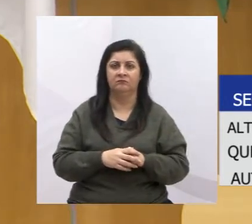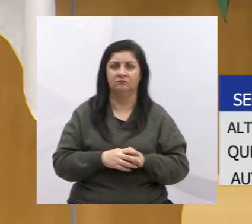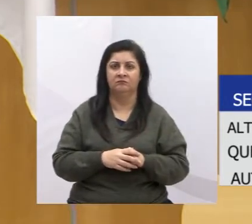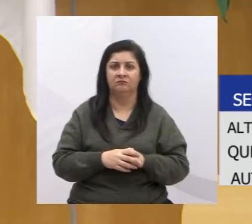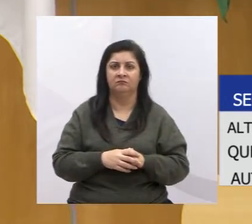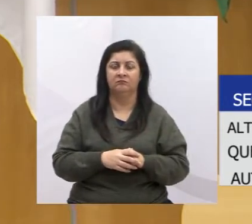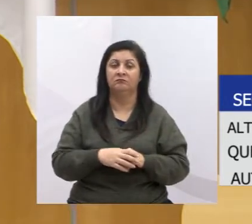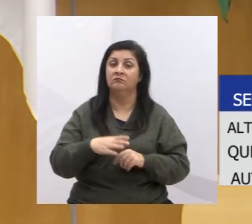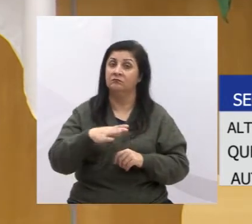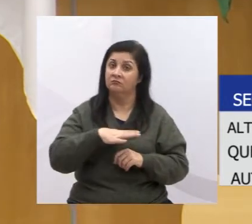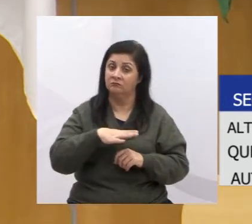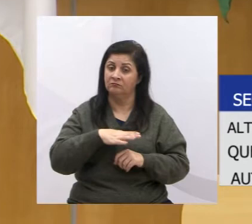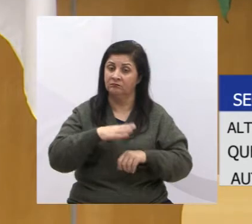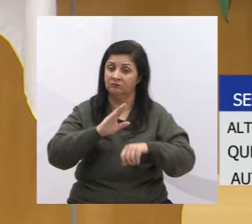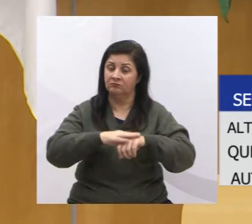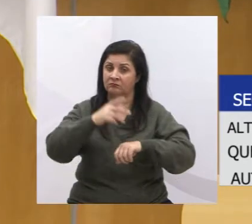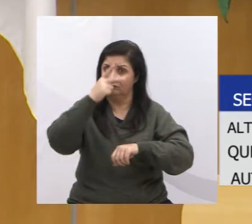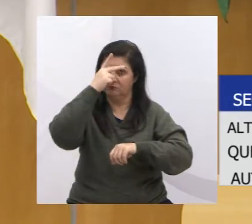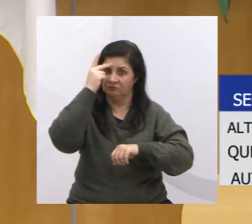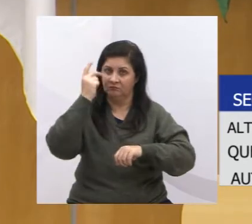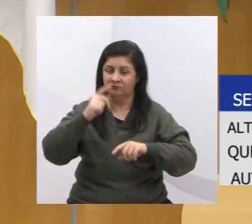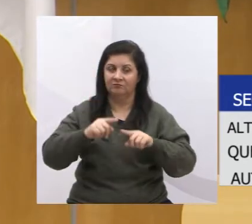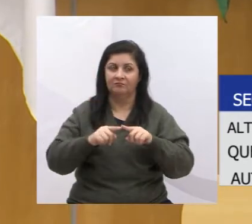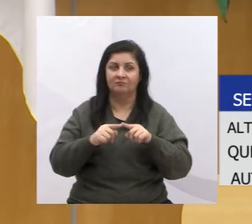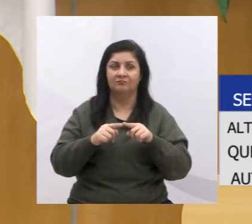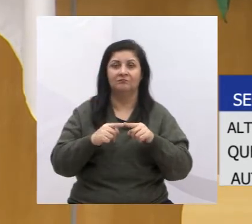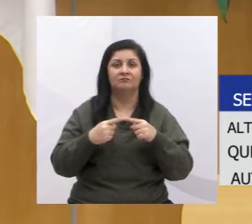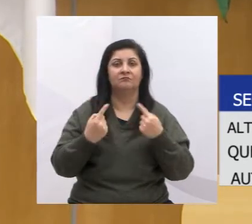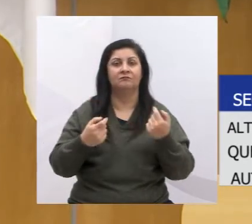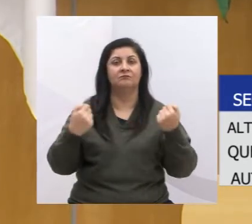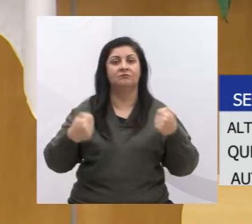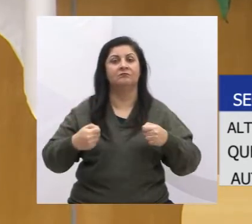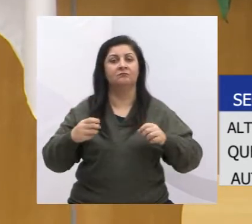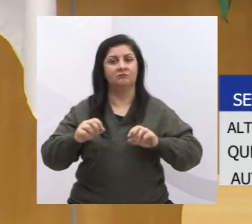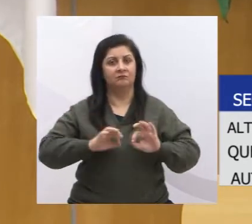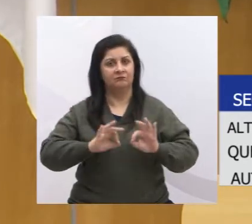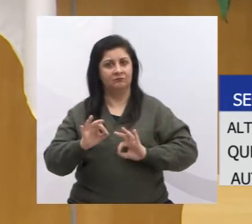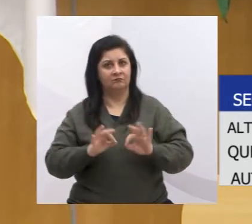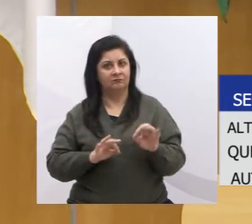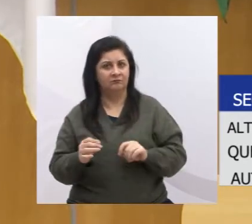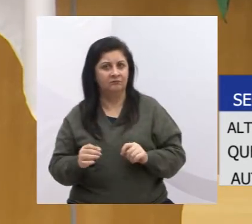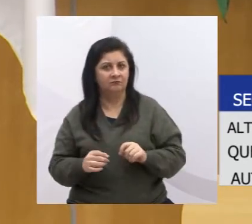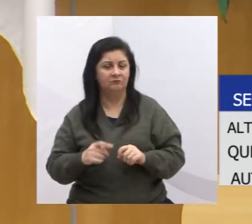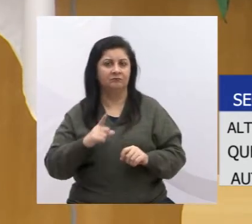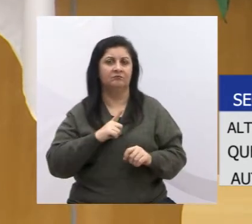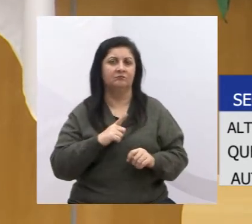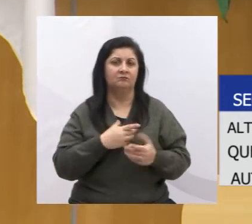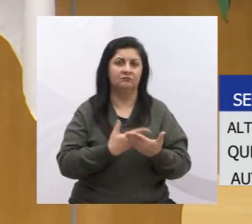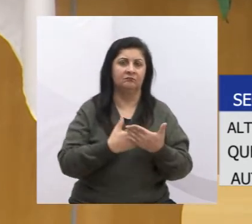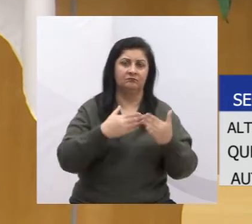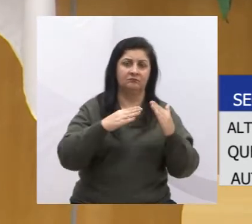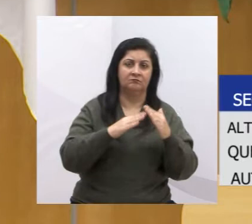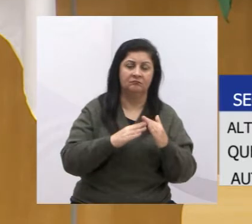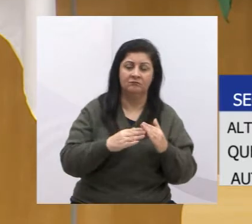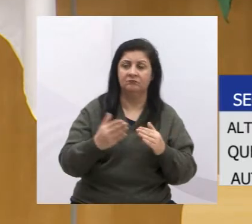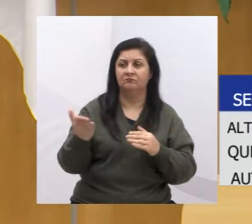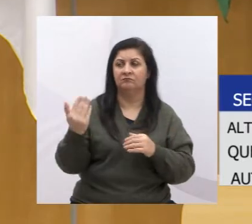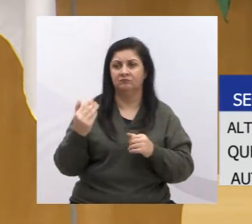uma população maior, mas a gente tem que estar preparado para dar escolas para as crianças que estão